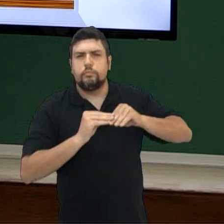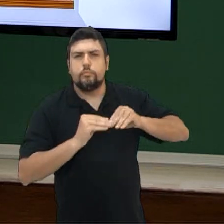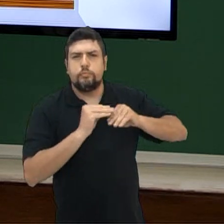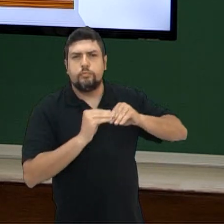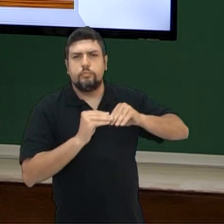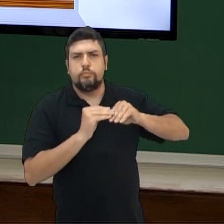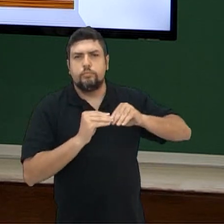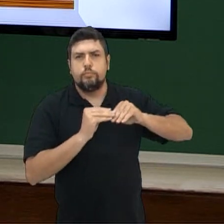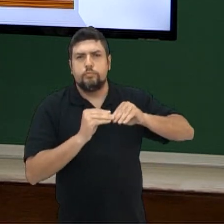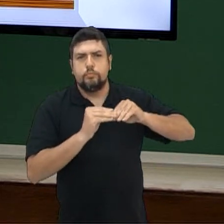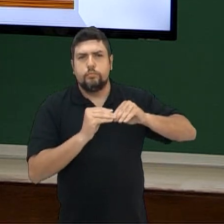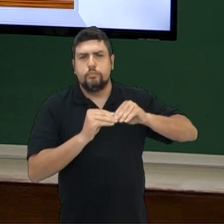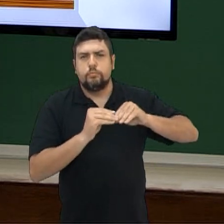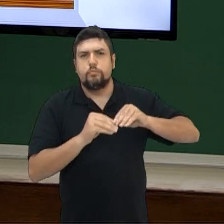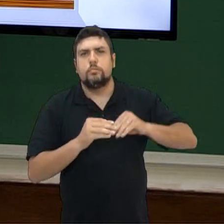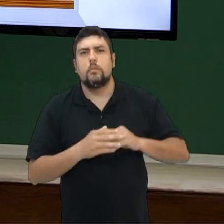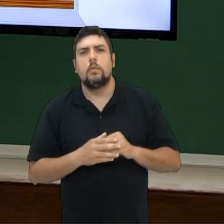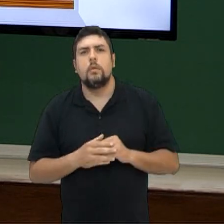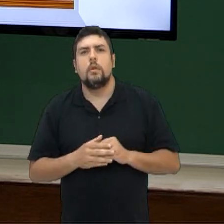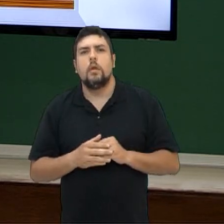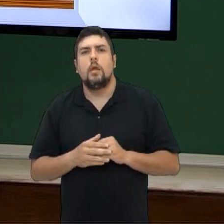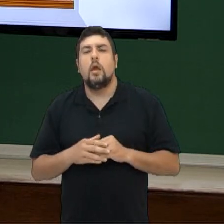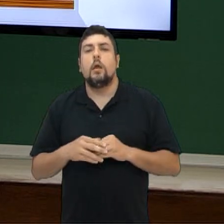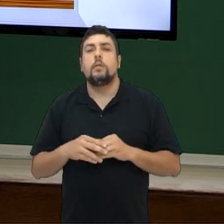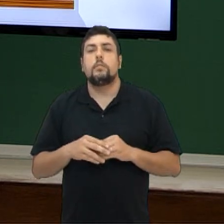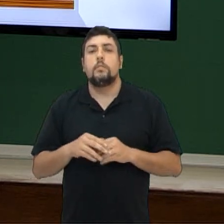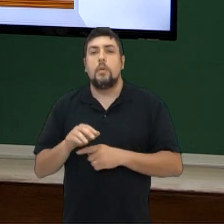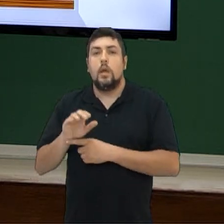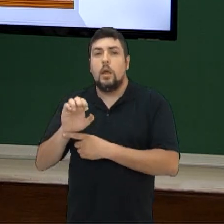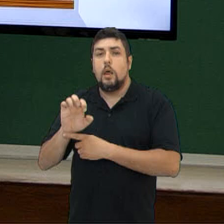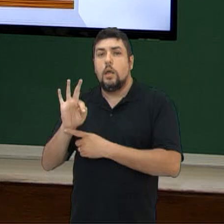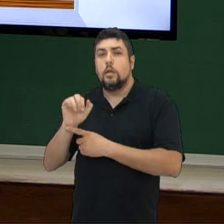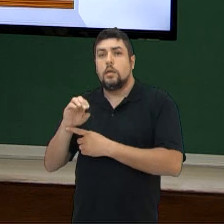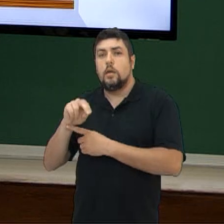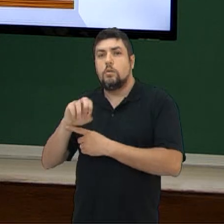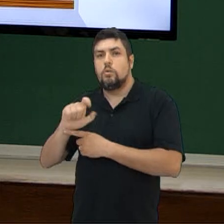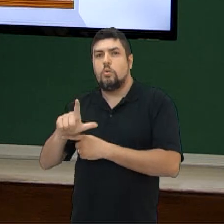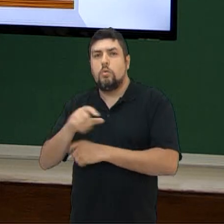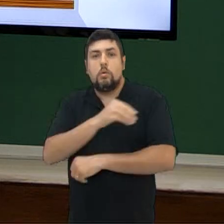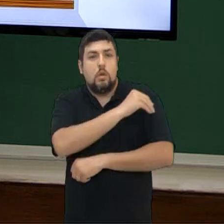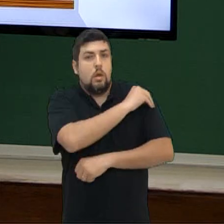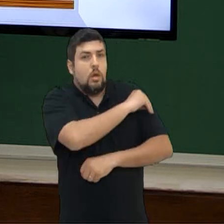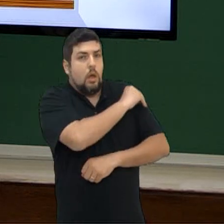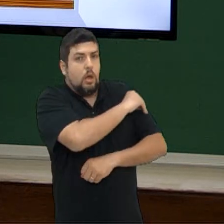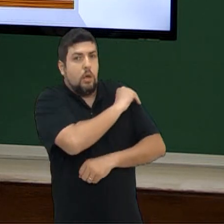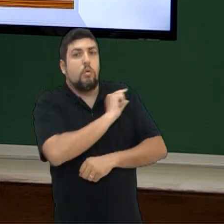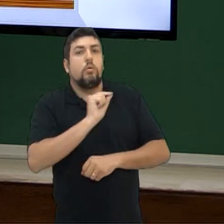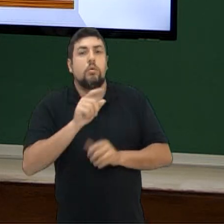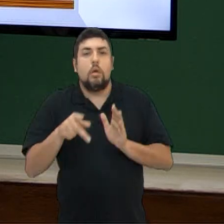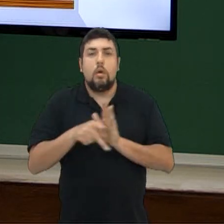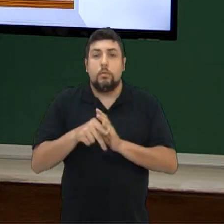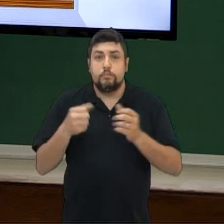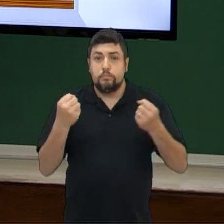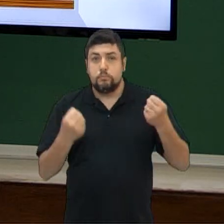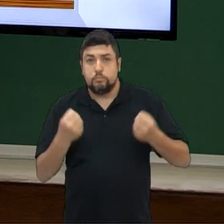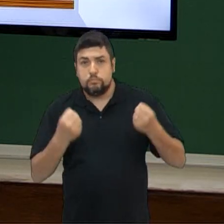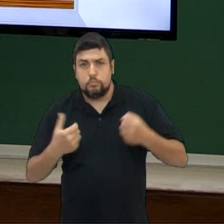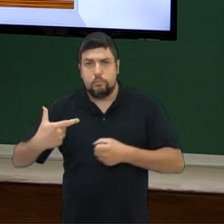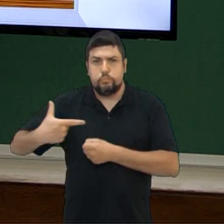remover esmalte da unha. Etanol, lembrando que o etanol é um álcool,